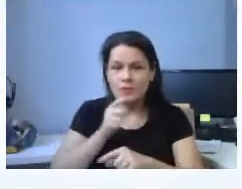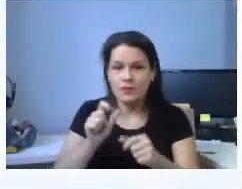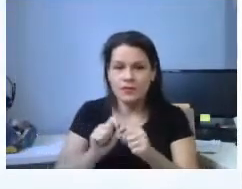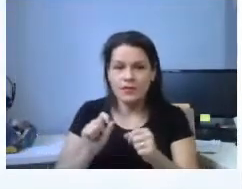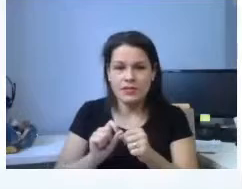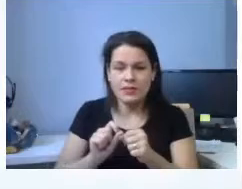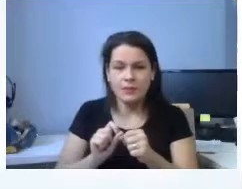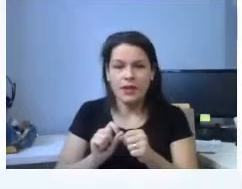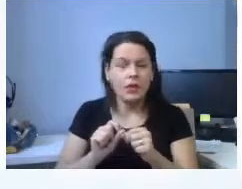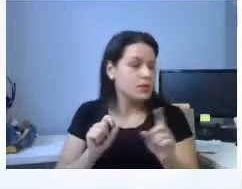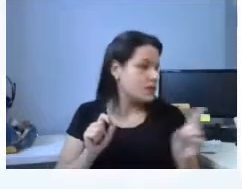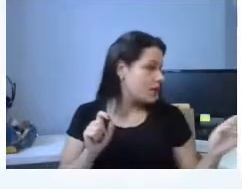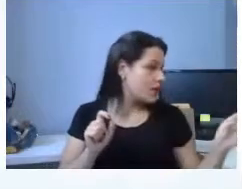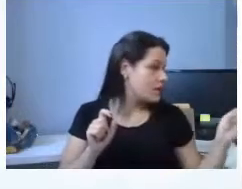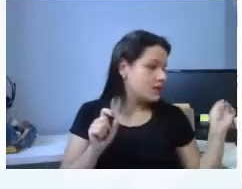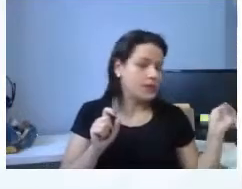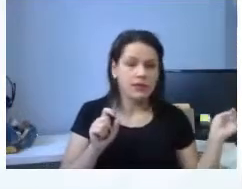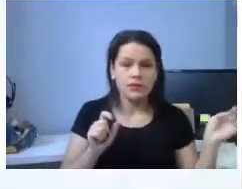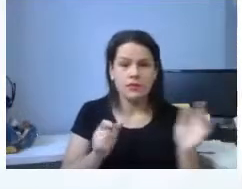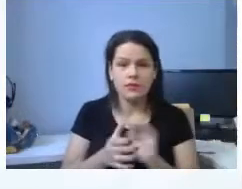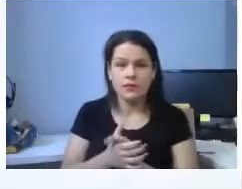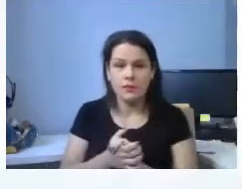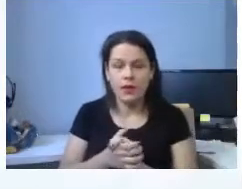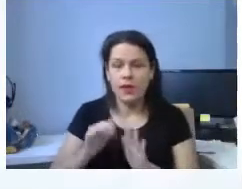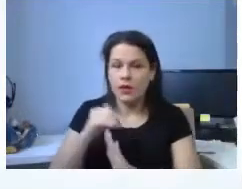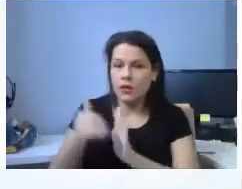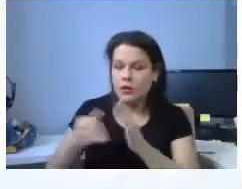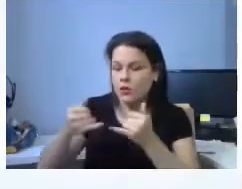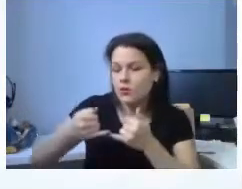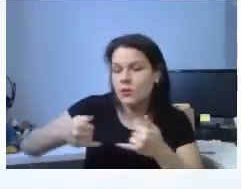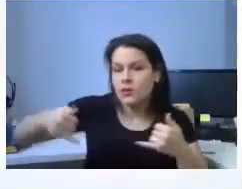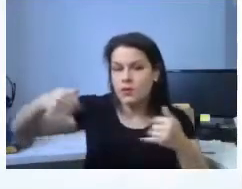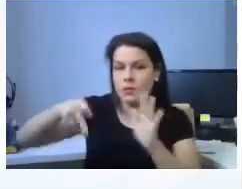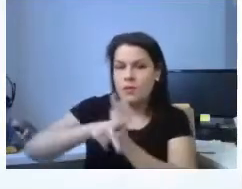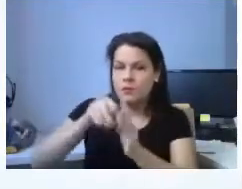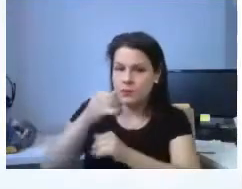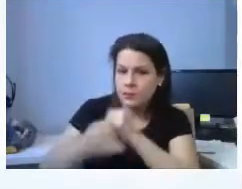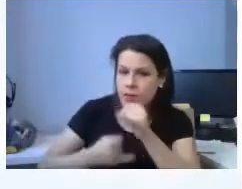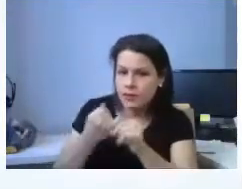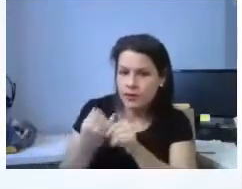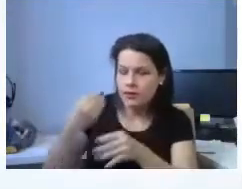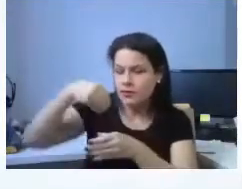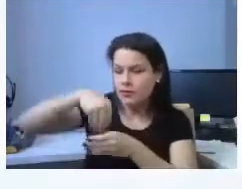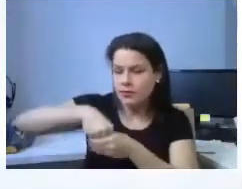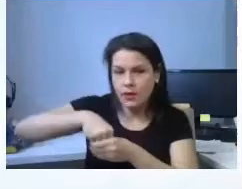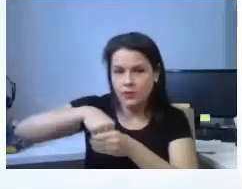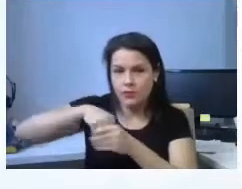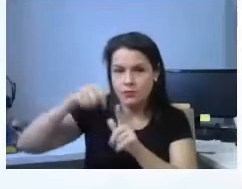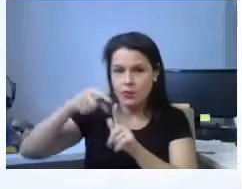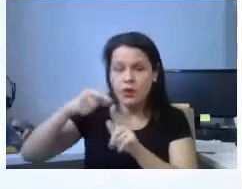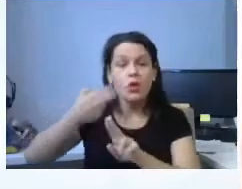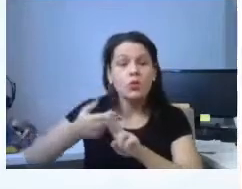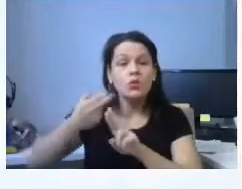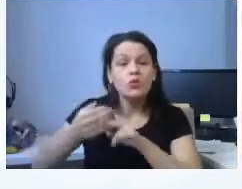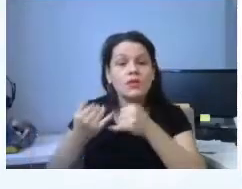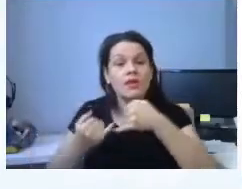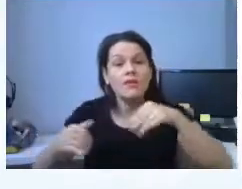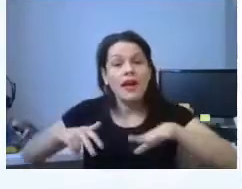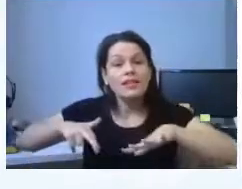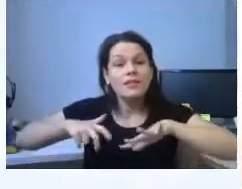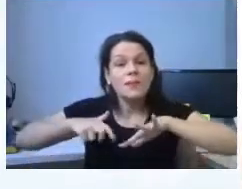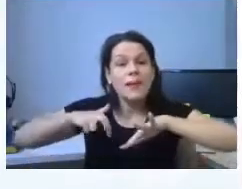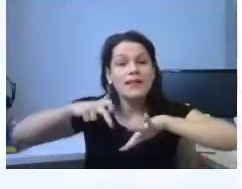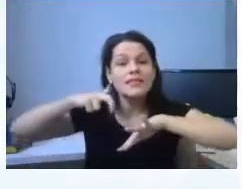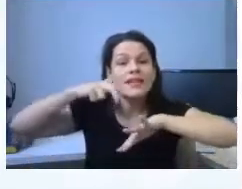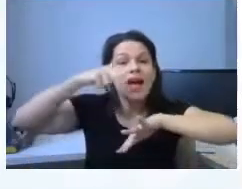cabo conhecido, que é o cabo conector, né, de internet, lá do roteador até o andar de cima pela escada,